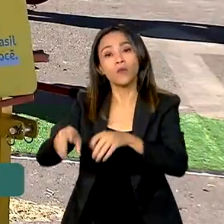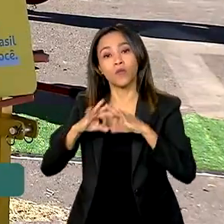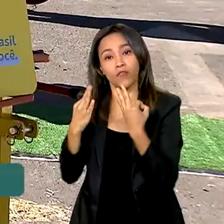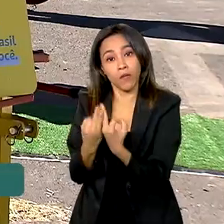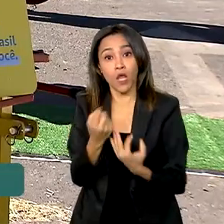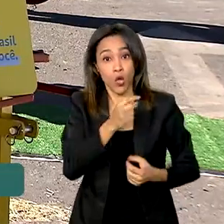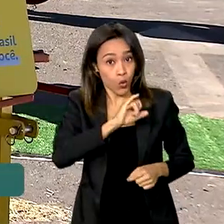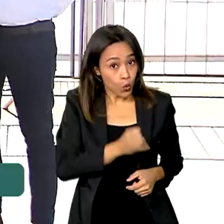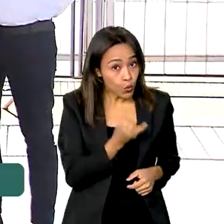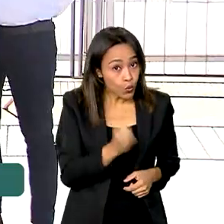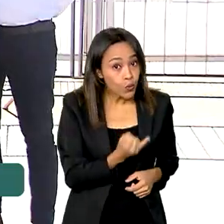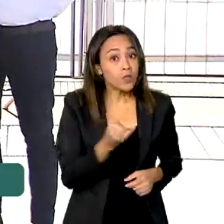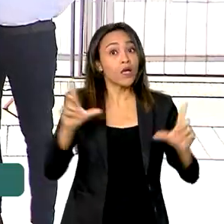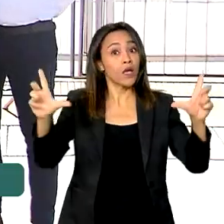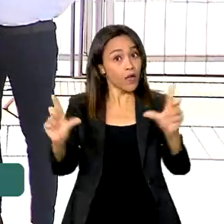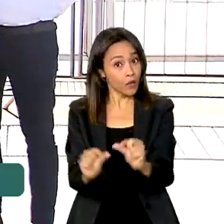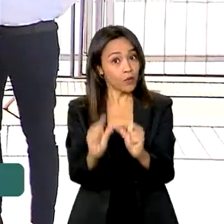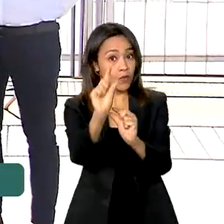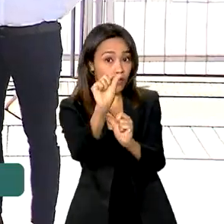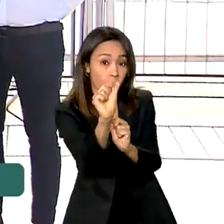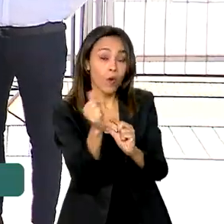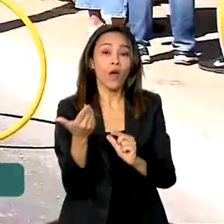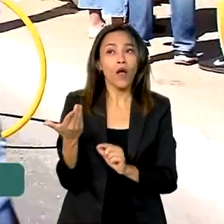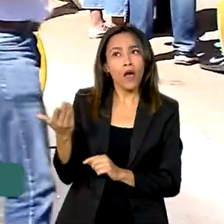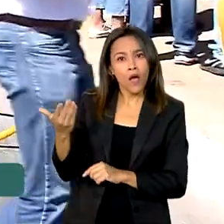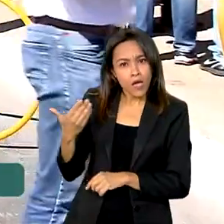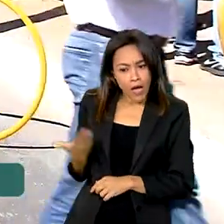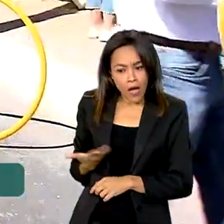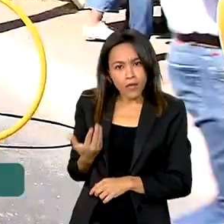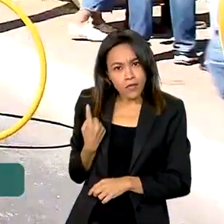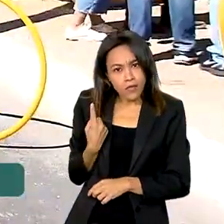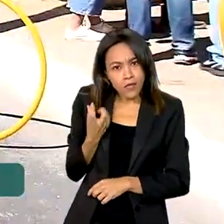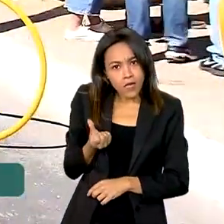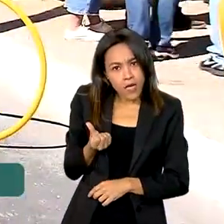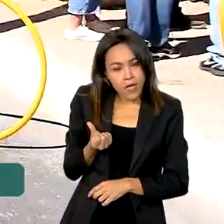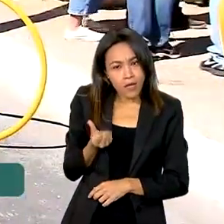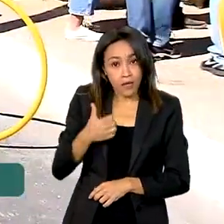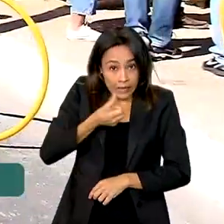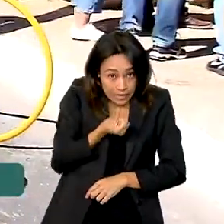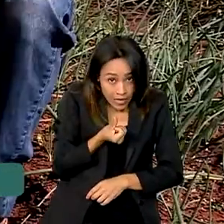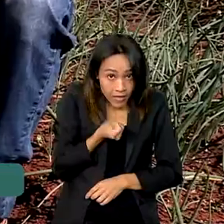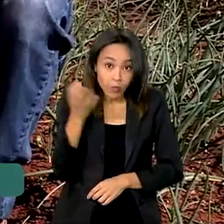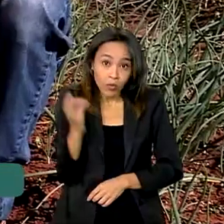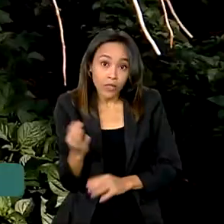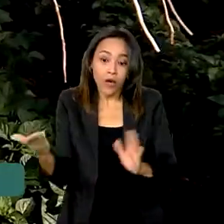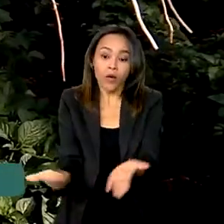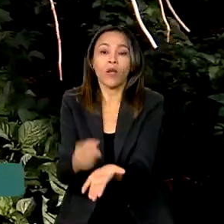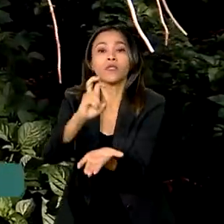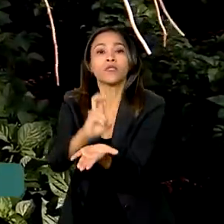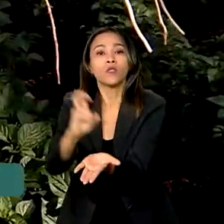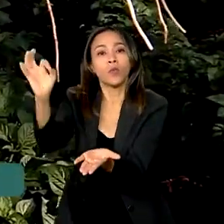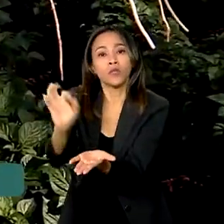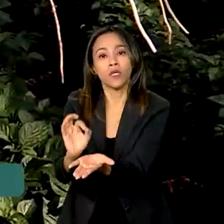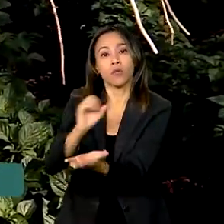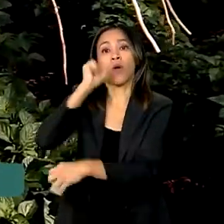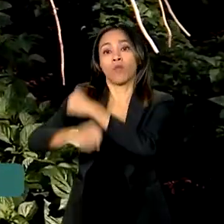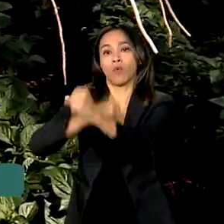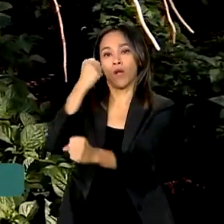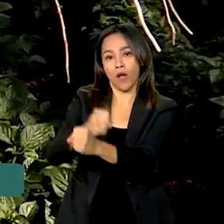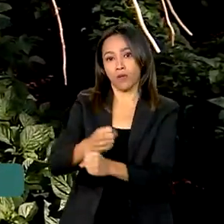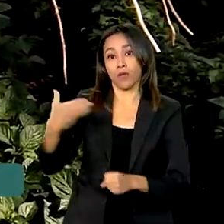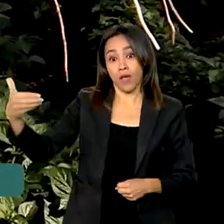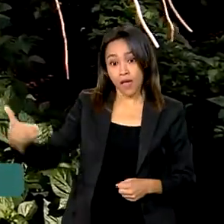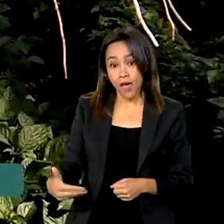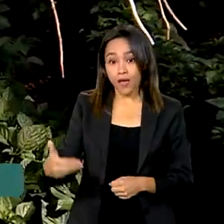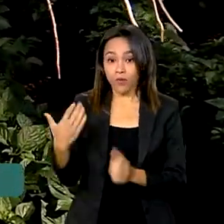de financiamento reduziram. As taxas passaram de 6% para 5% ao ano. A medida resultou num aumento